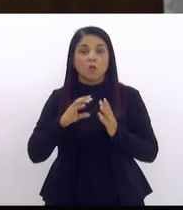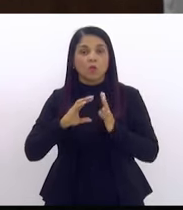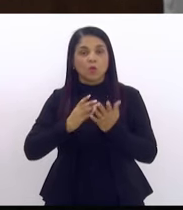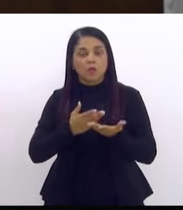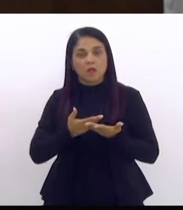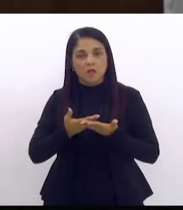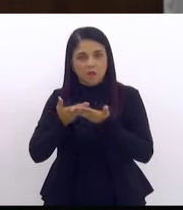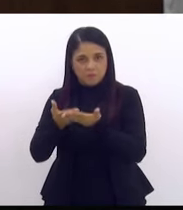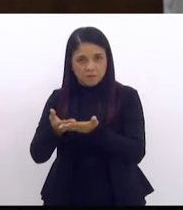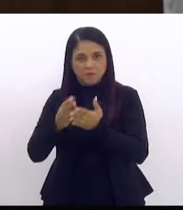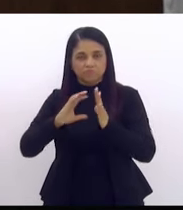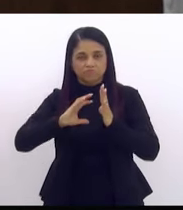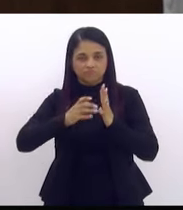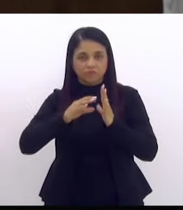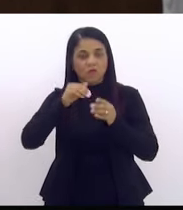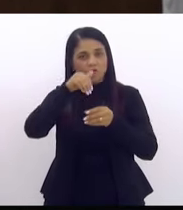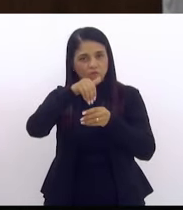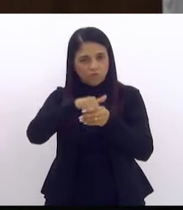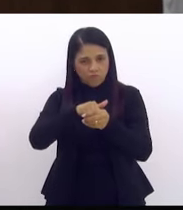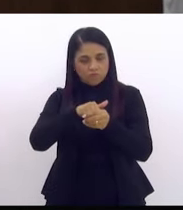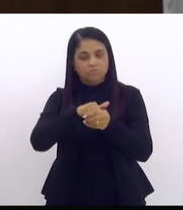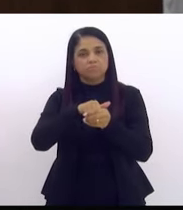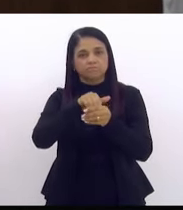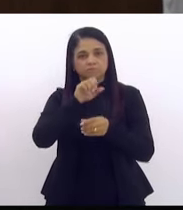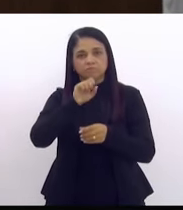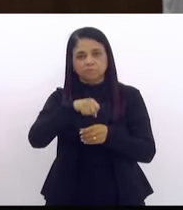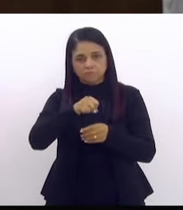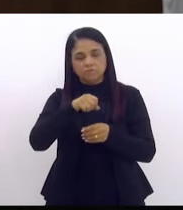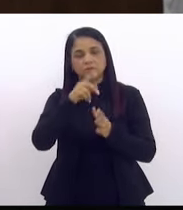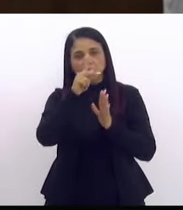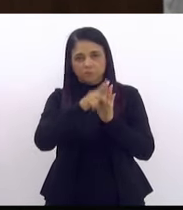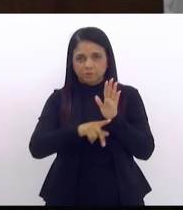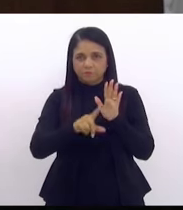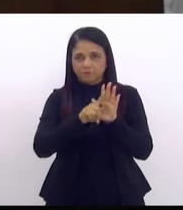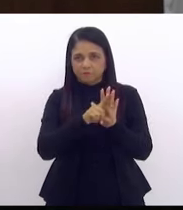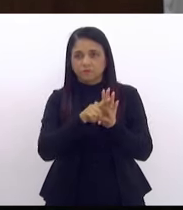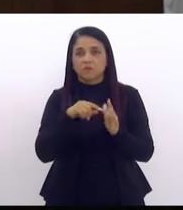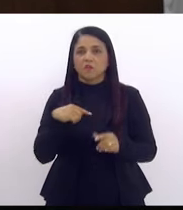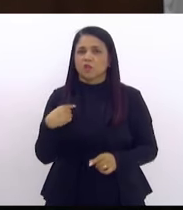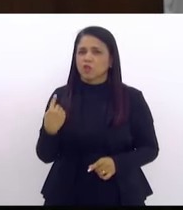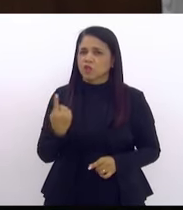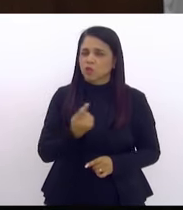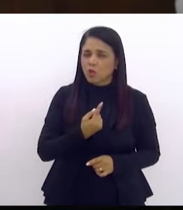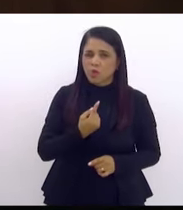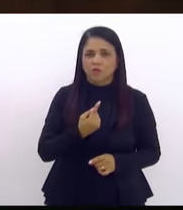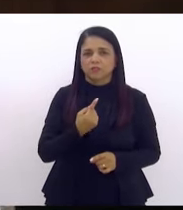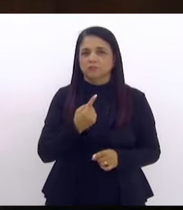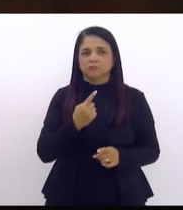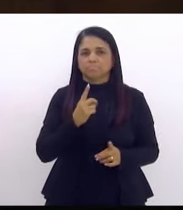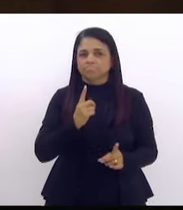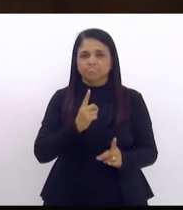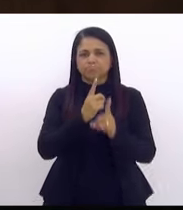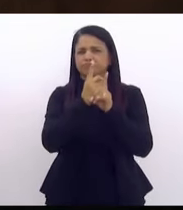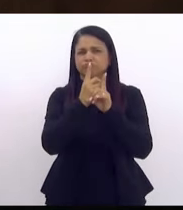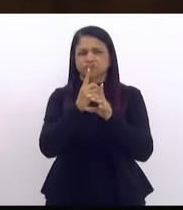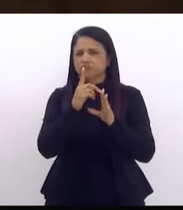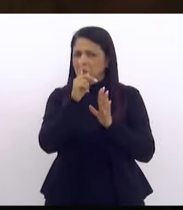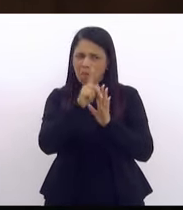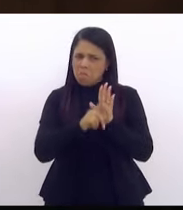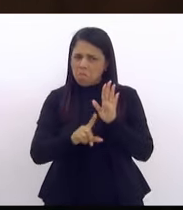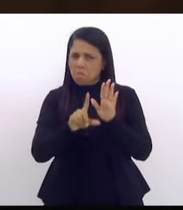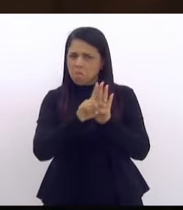encaminhamento é votar favorável, a favor do projeto. Nós também não identificamos como um